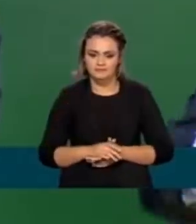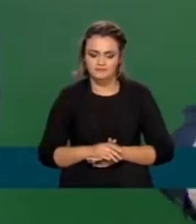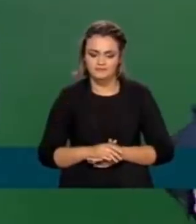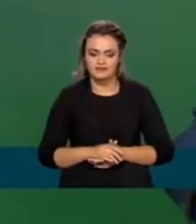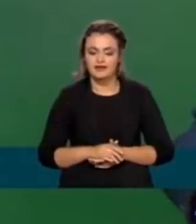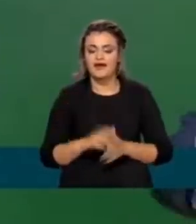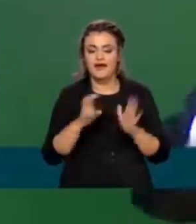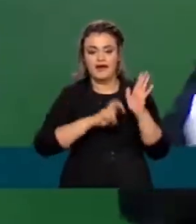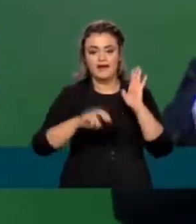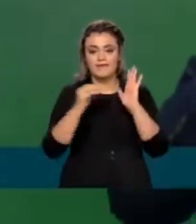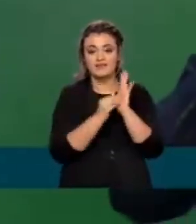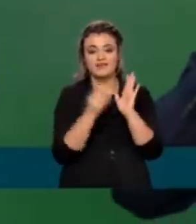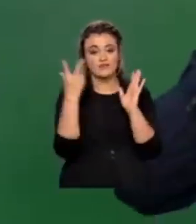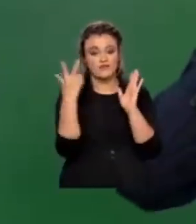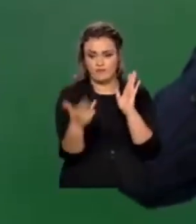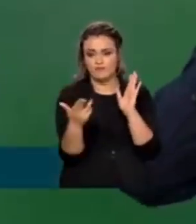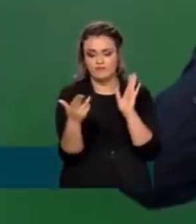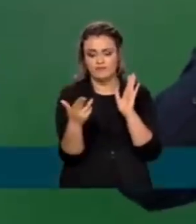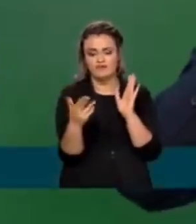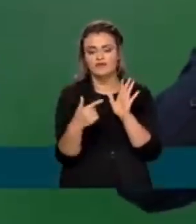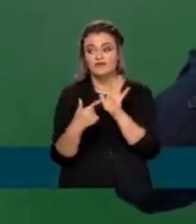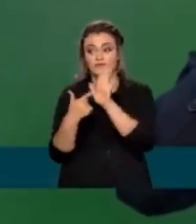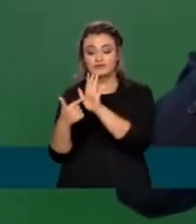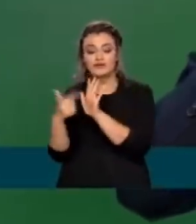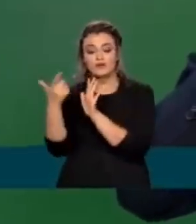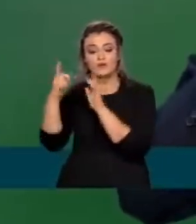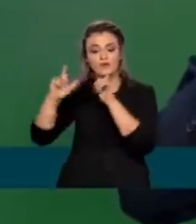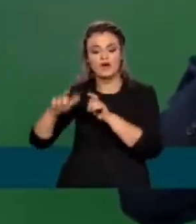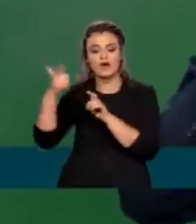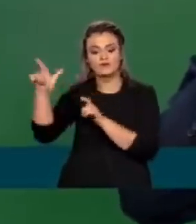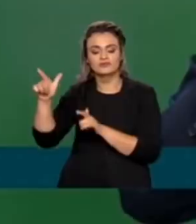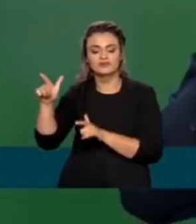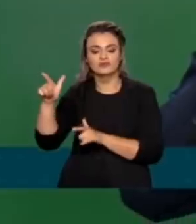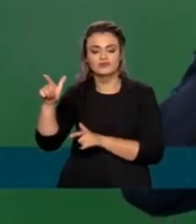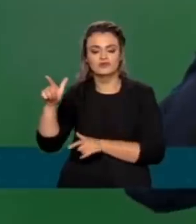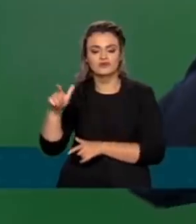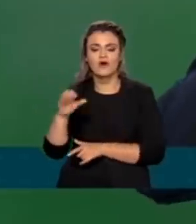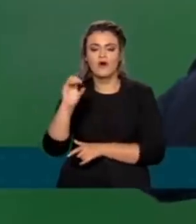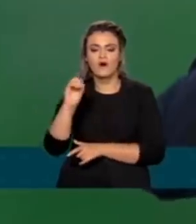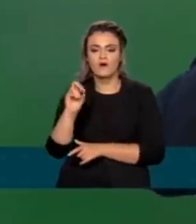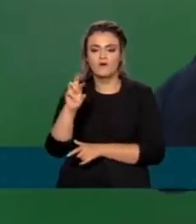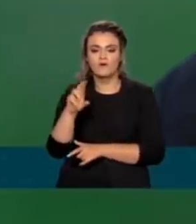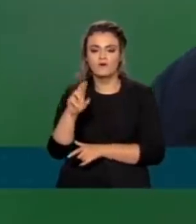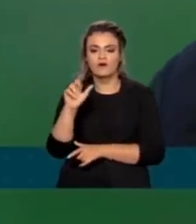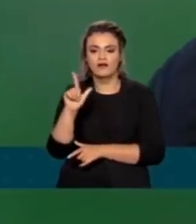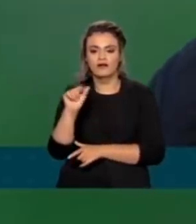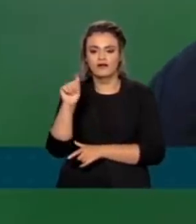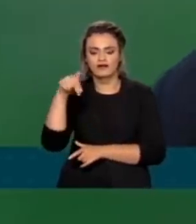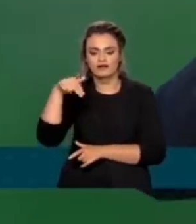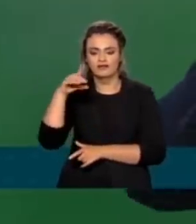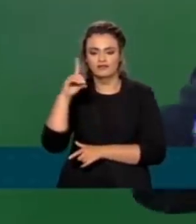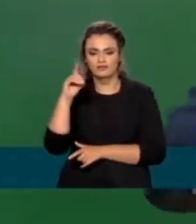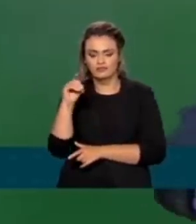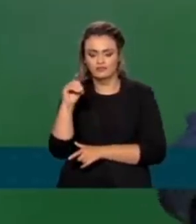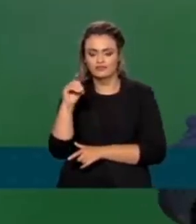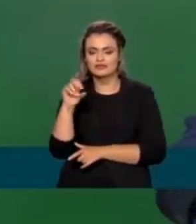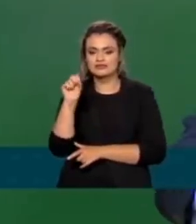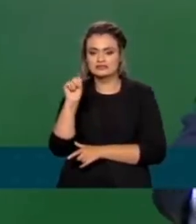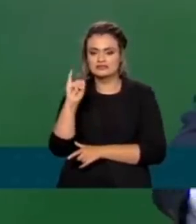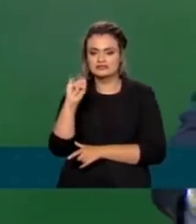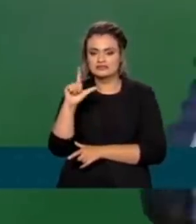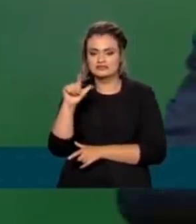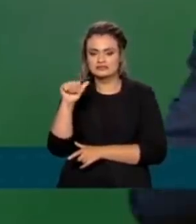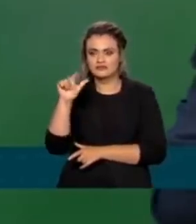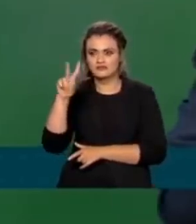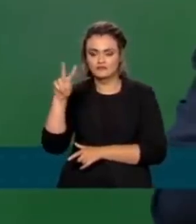A mesma emenda foi apresentada também pelo senhor Orlando Silva, do PCdoB de São